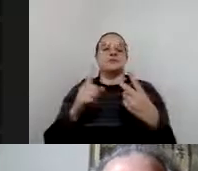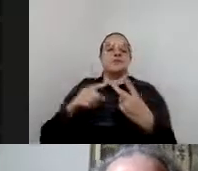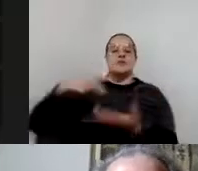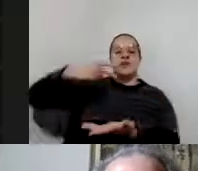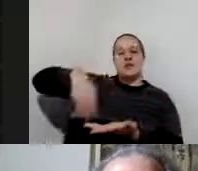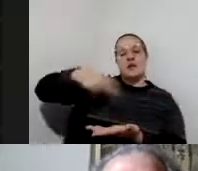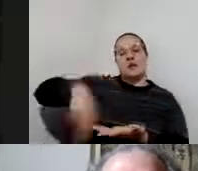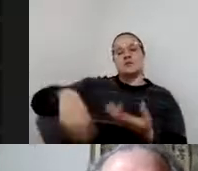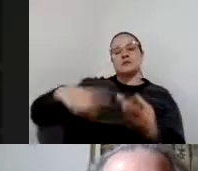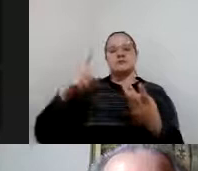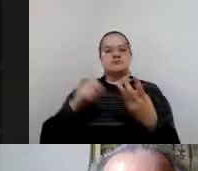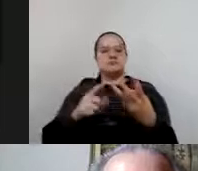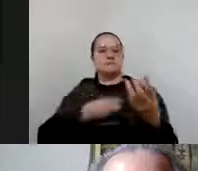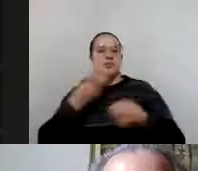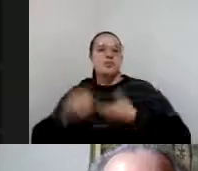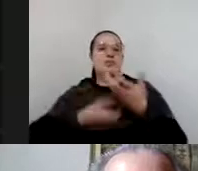poesia,